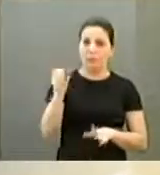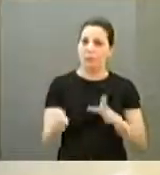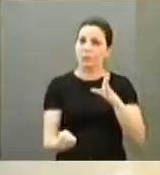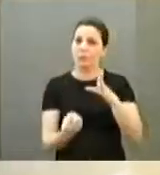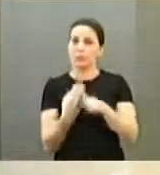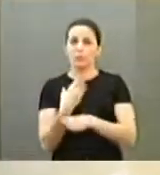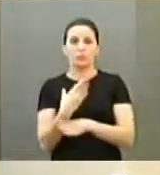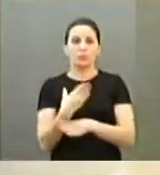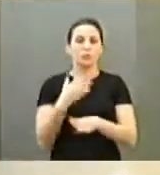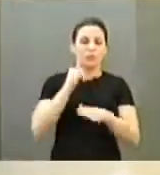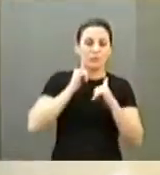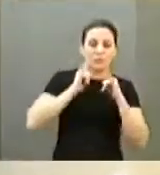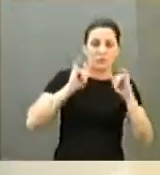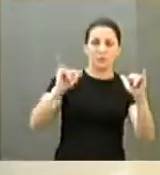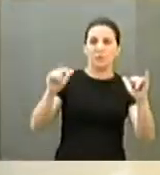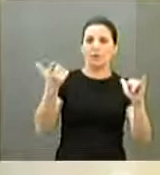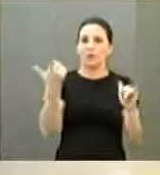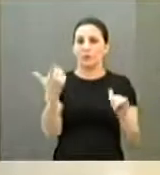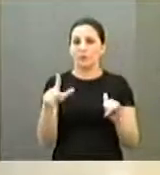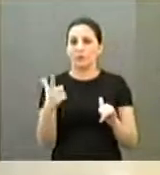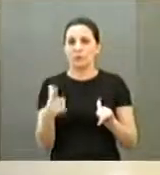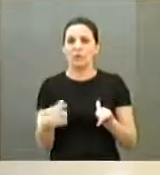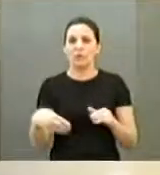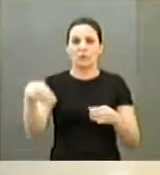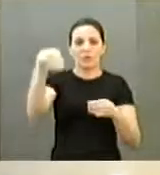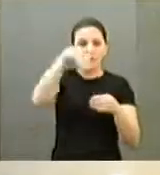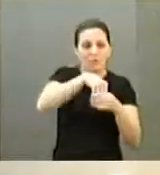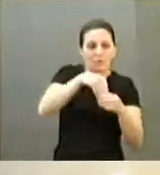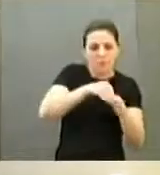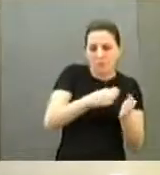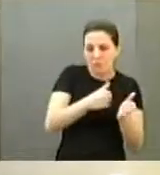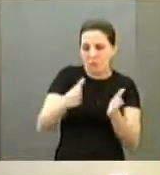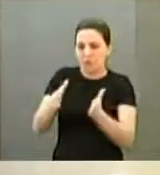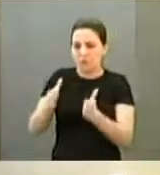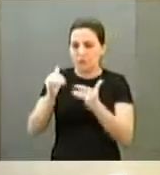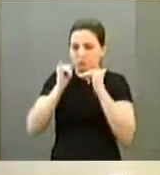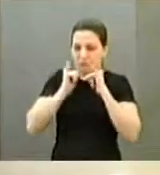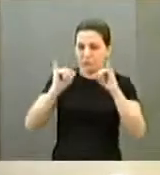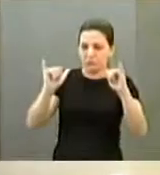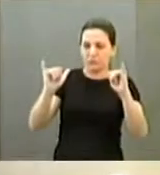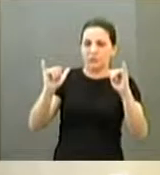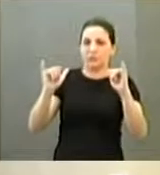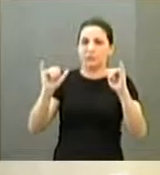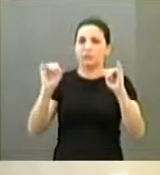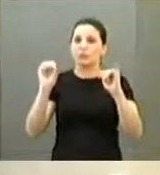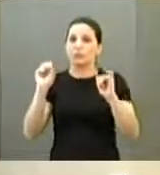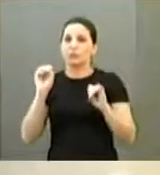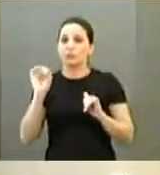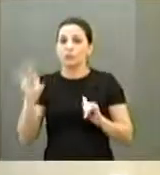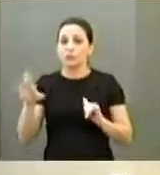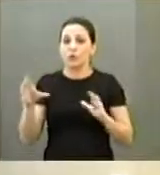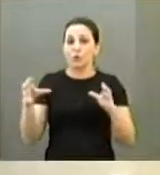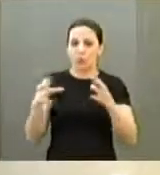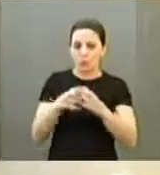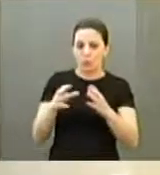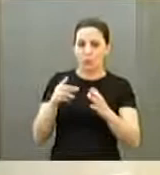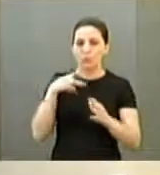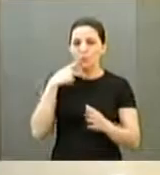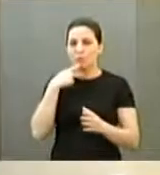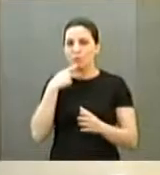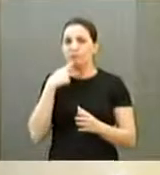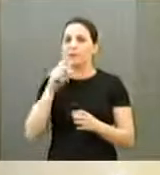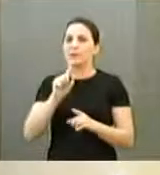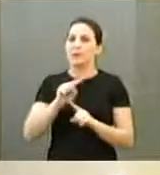campanha agora, não existe campanha agora, né, só a partir das convenções partidárias, mas é óbvio que os nomes